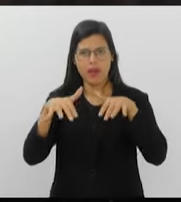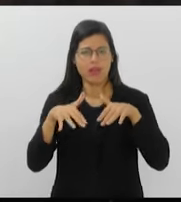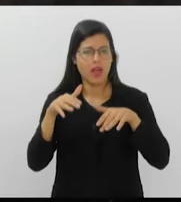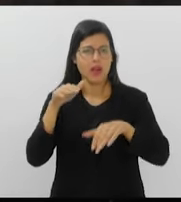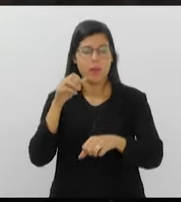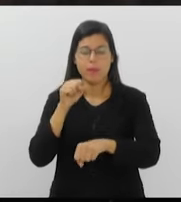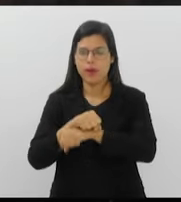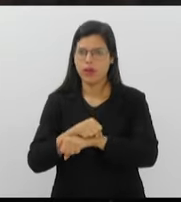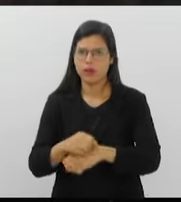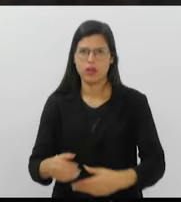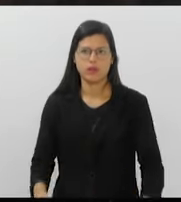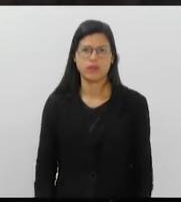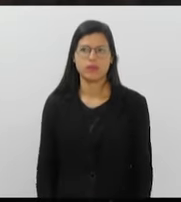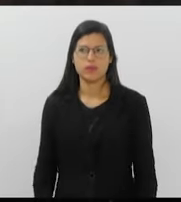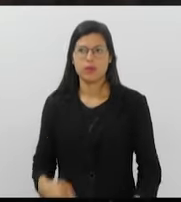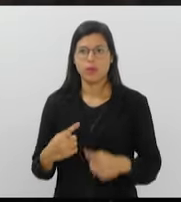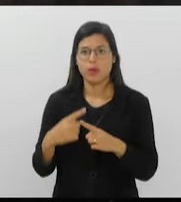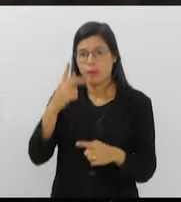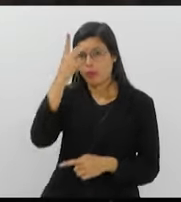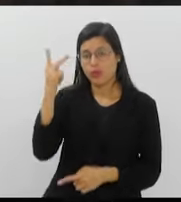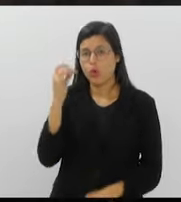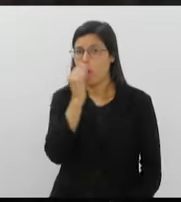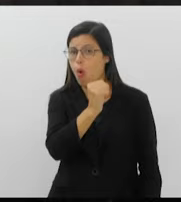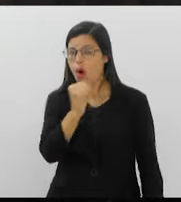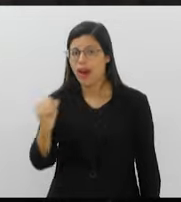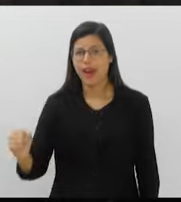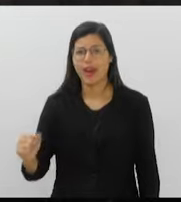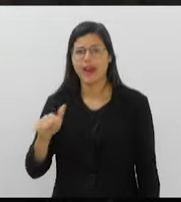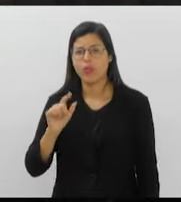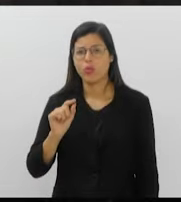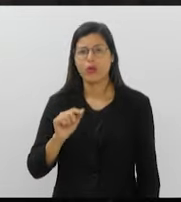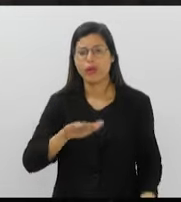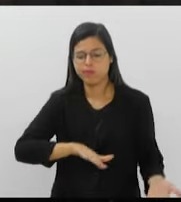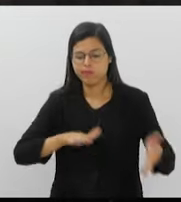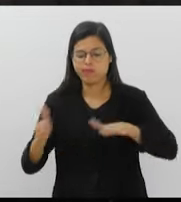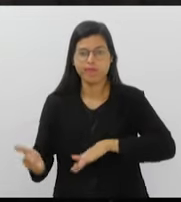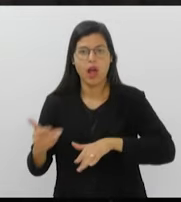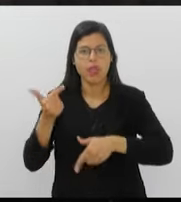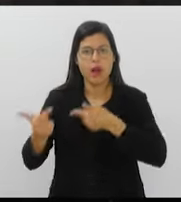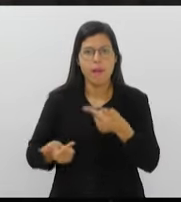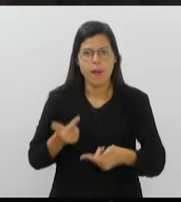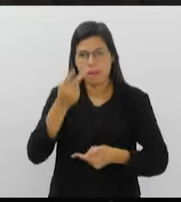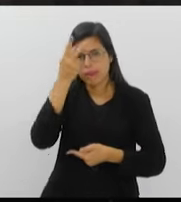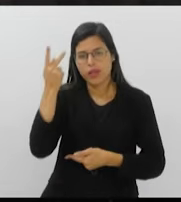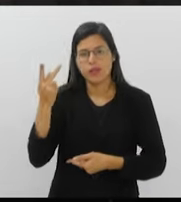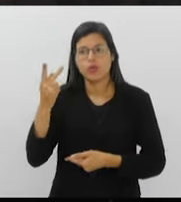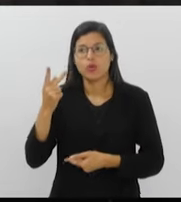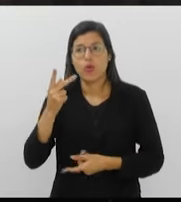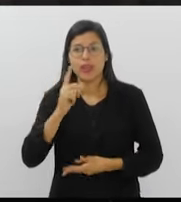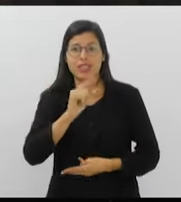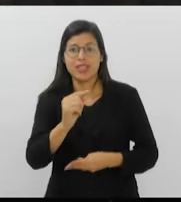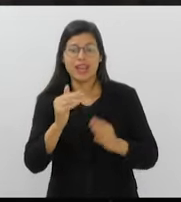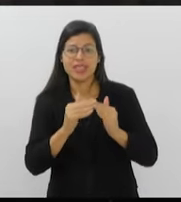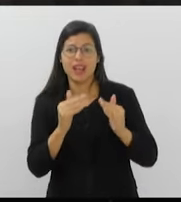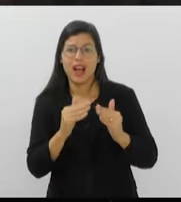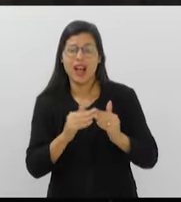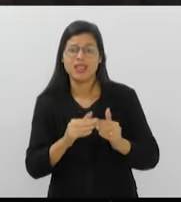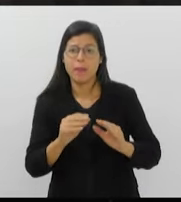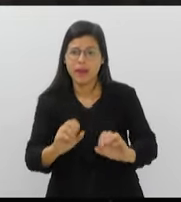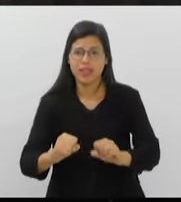Chega. Porque quem está morrendo lá são trabalhadores, são pessoas que saem de casa para defender gente que nunca viu na